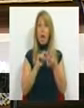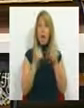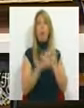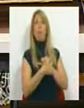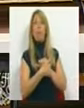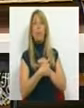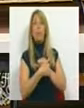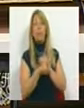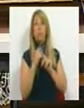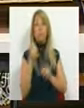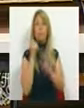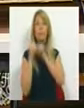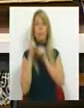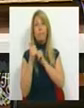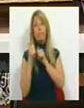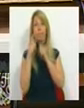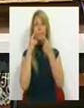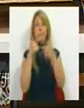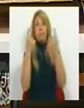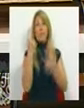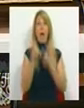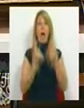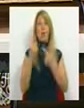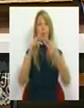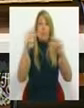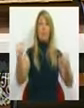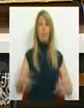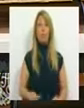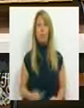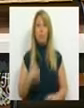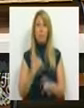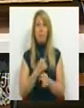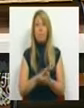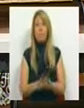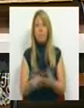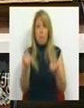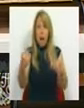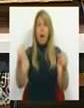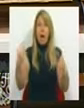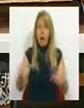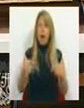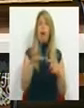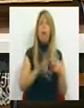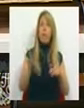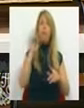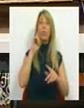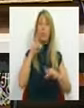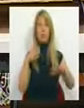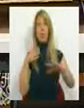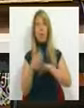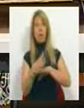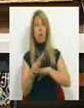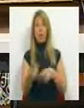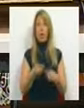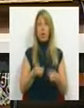procura justificar a inação de alguns municípios que têm ao seu dispor mecanismos de proteção através de instrumentos de gestão